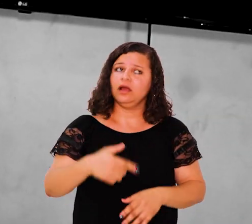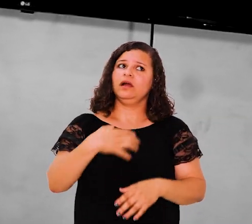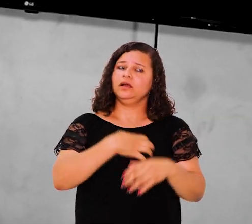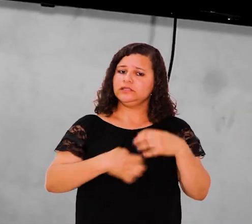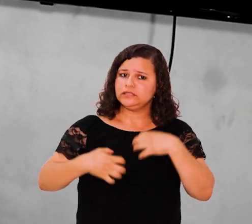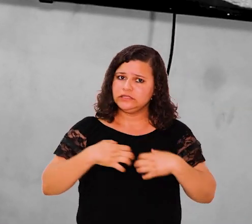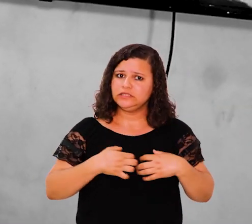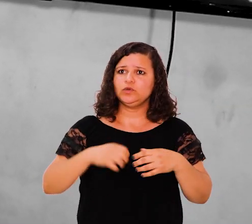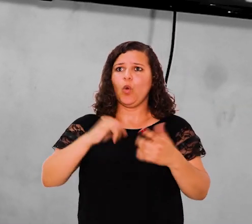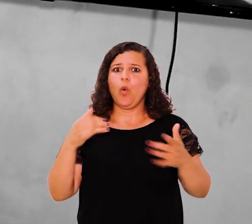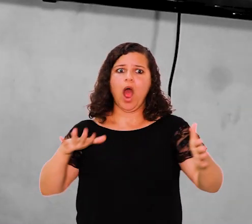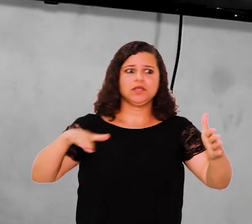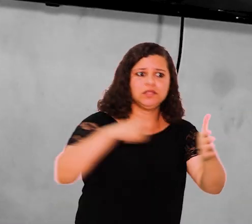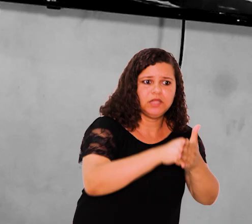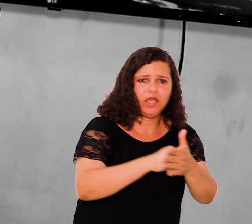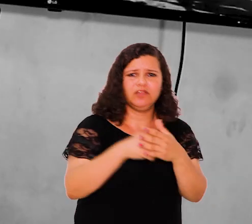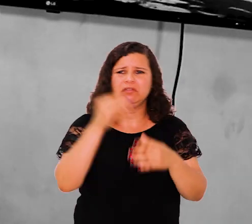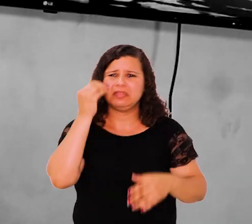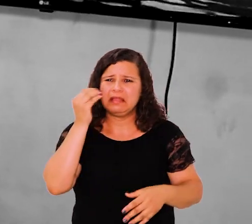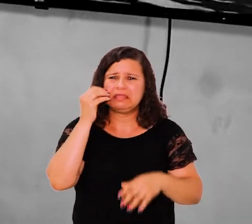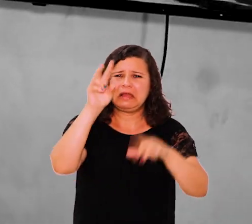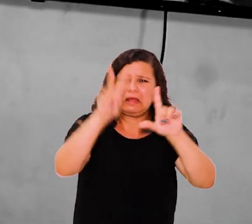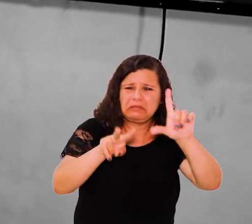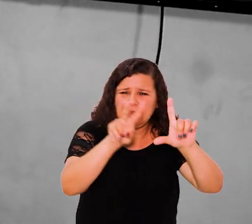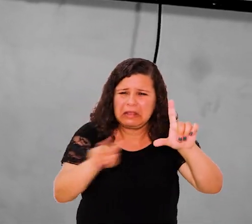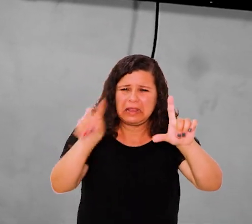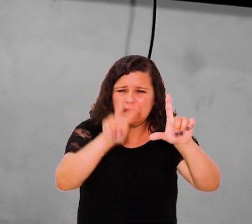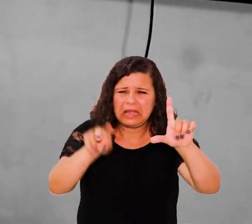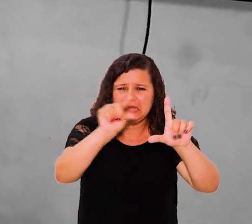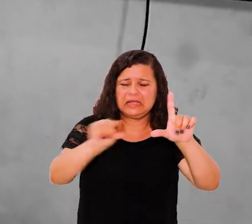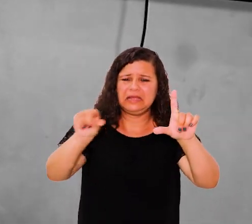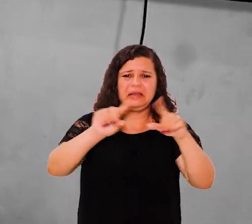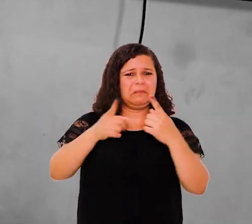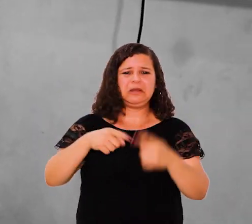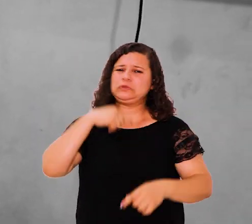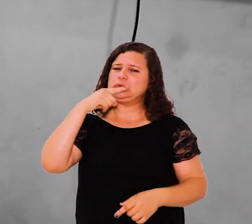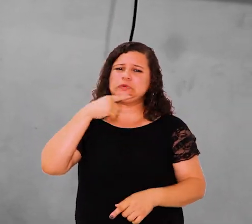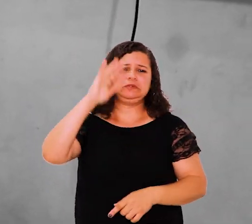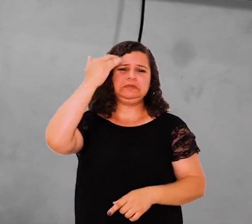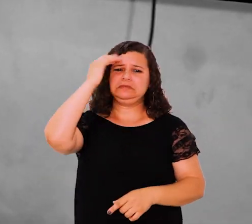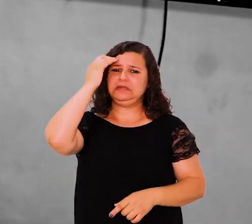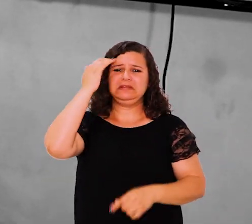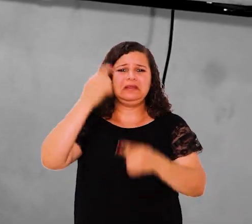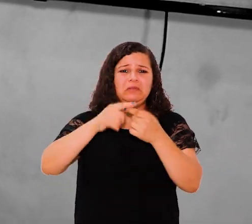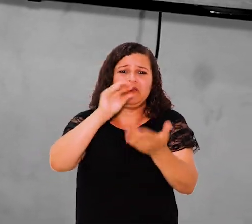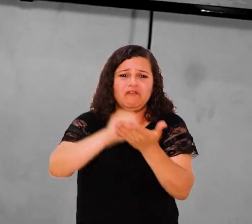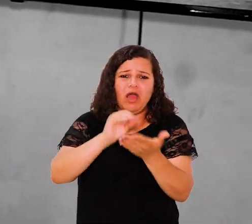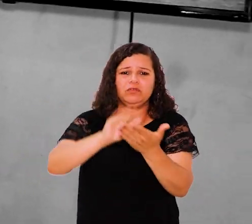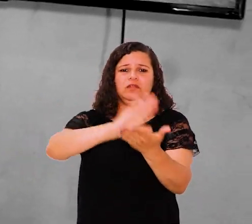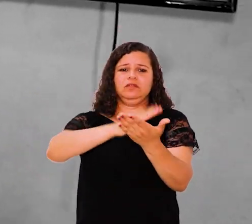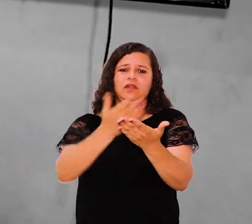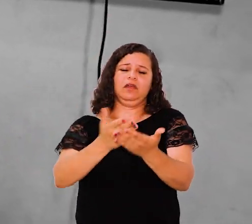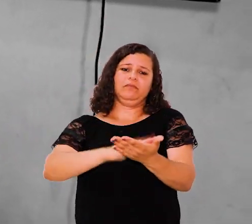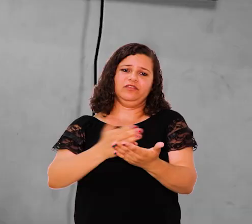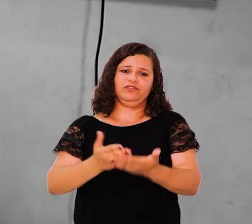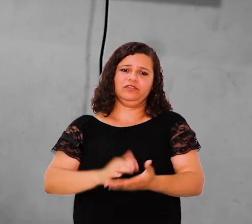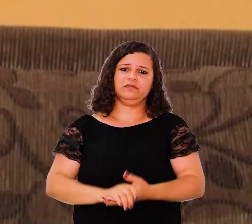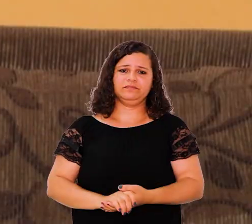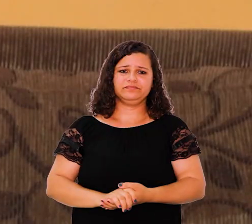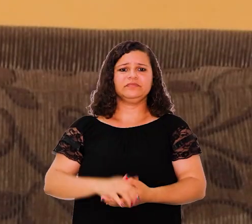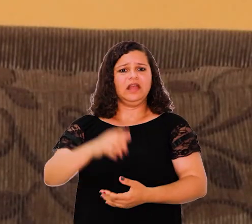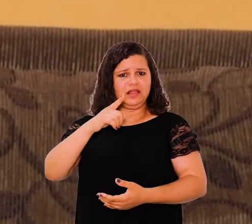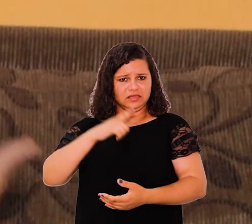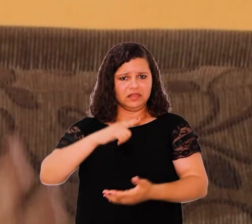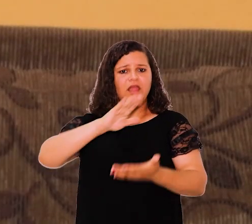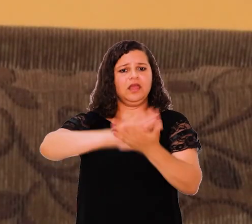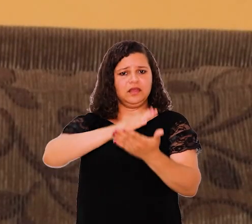casa. Ou então, se tiver algum acidente, eu vou tentando ler pela legenda, mas não consigo entender porque falta o intérprete.